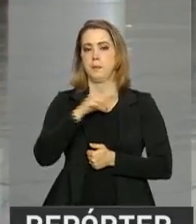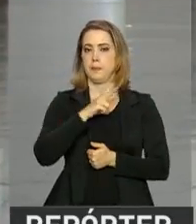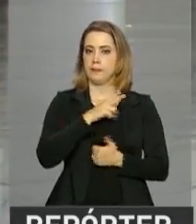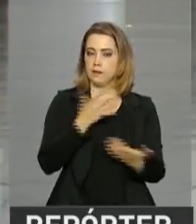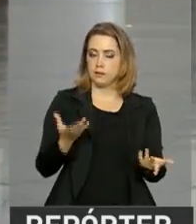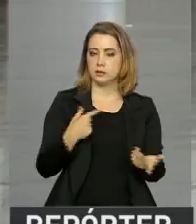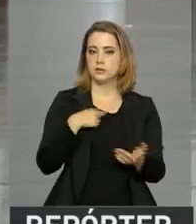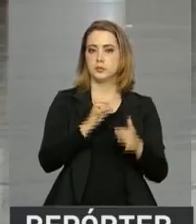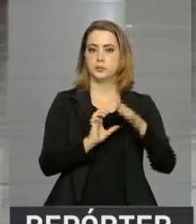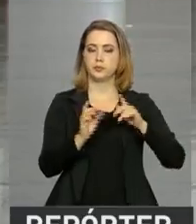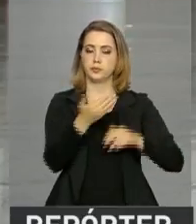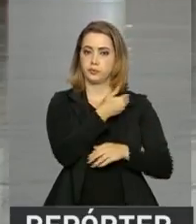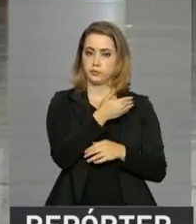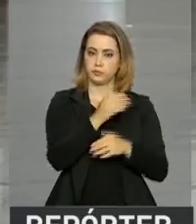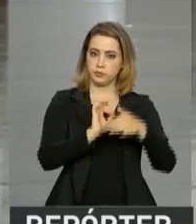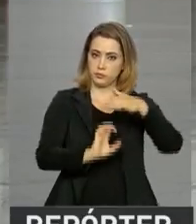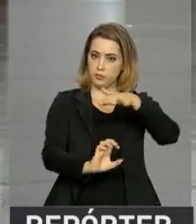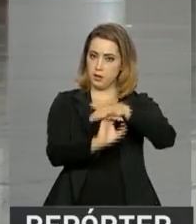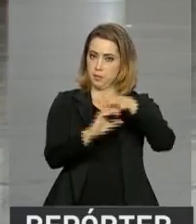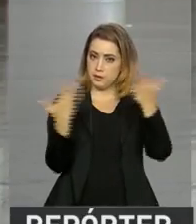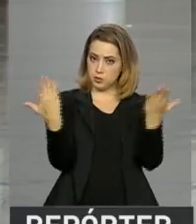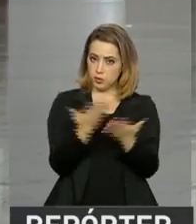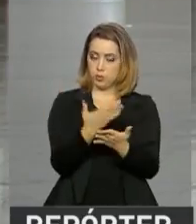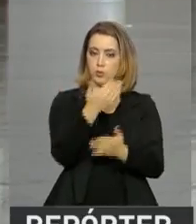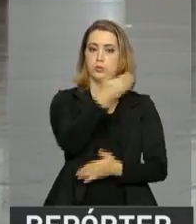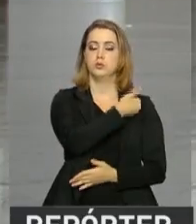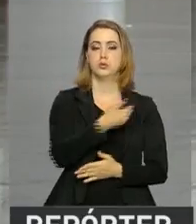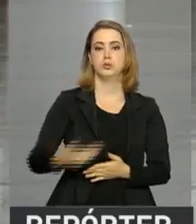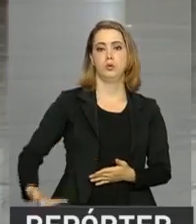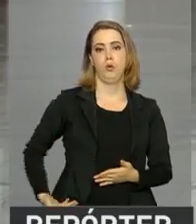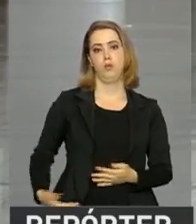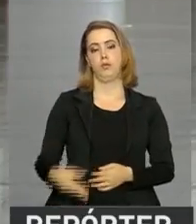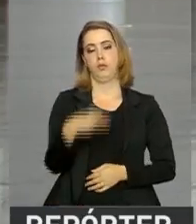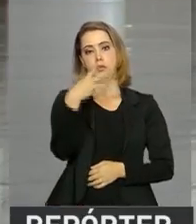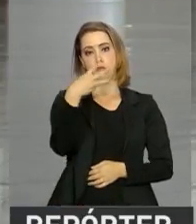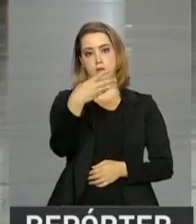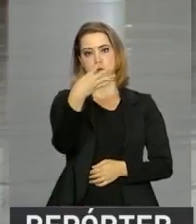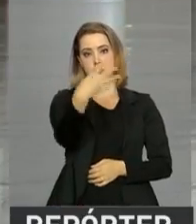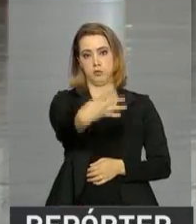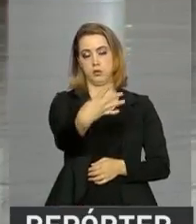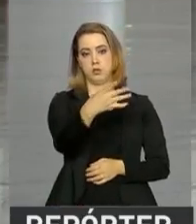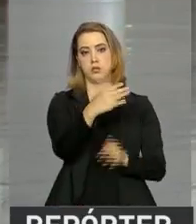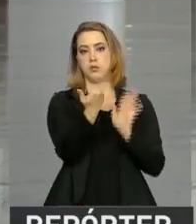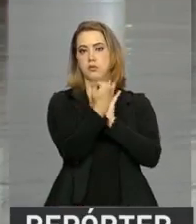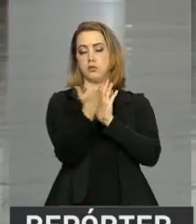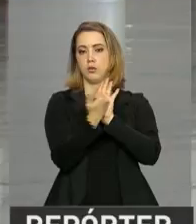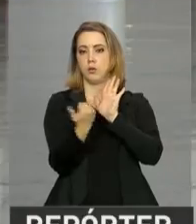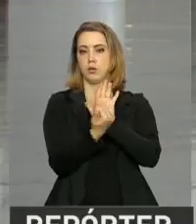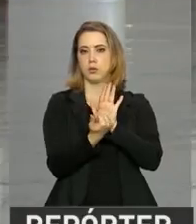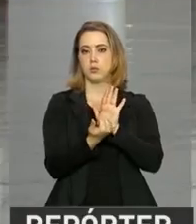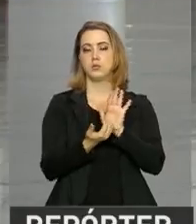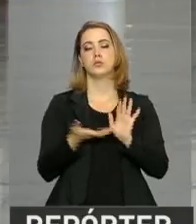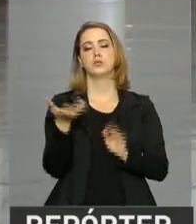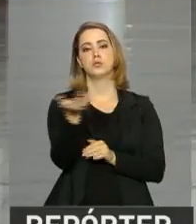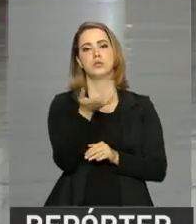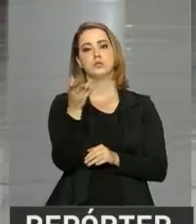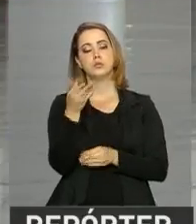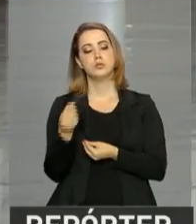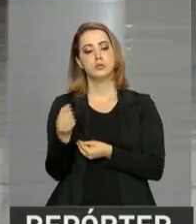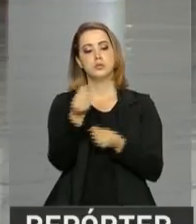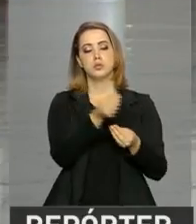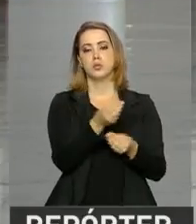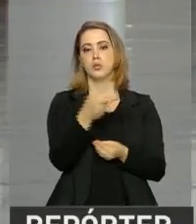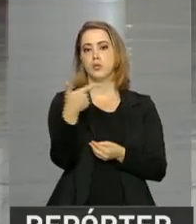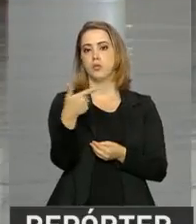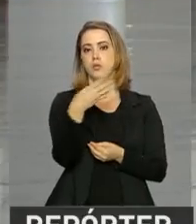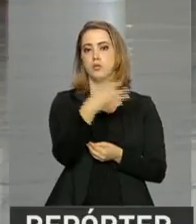ao todo 34 projetos e a meta do governo brasileiro é atrair no ano que vem cerca de 24, 25